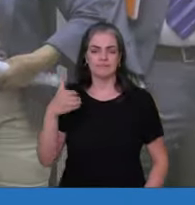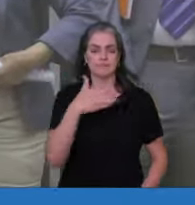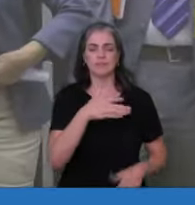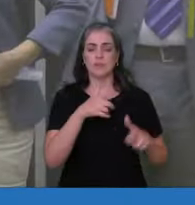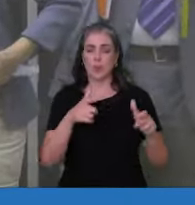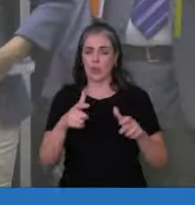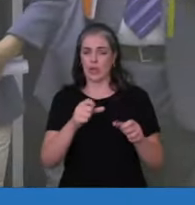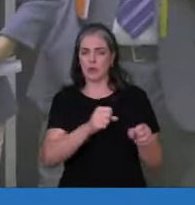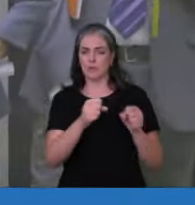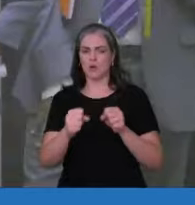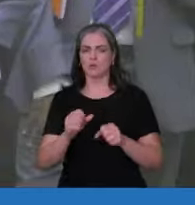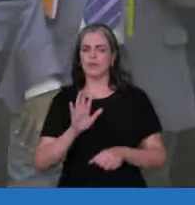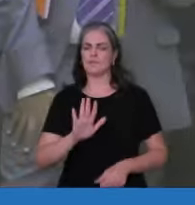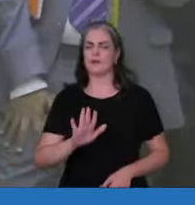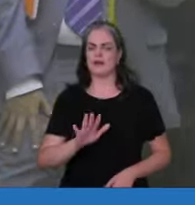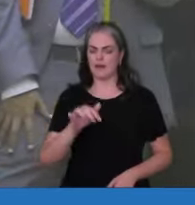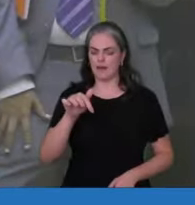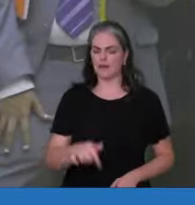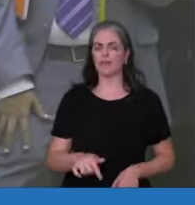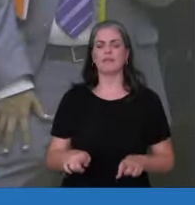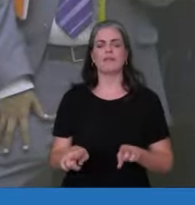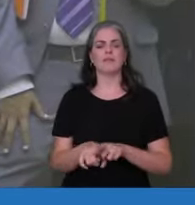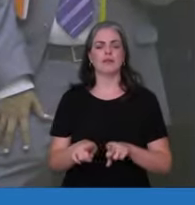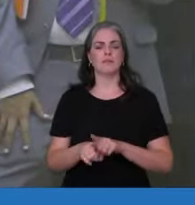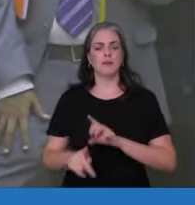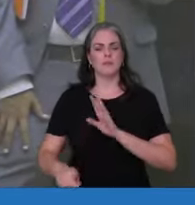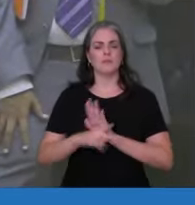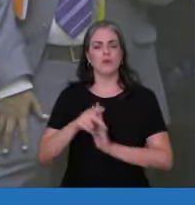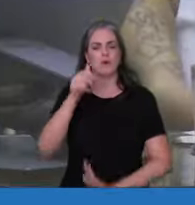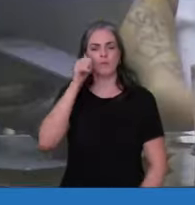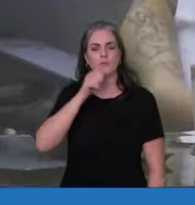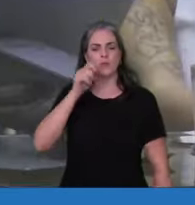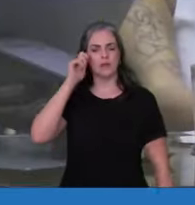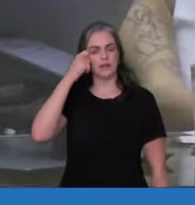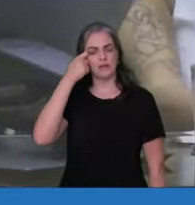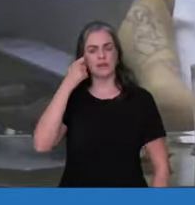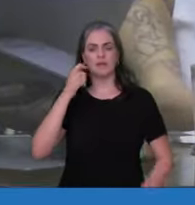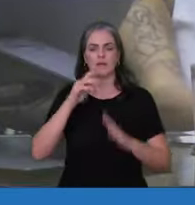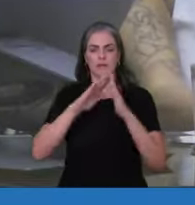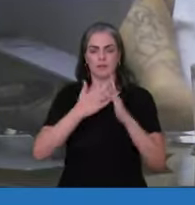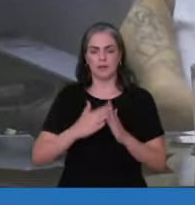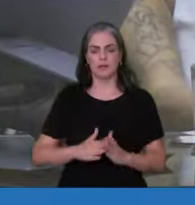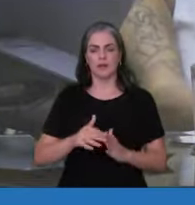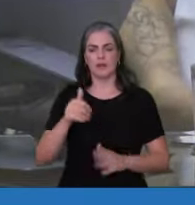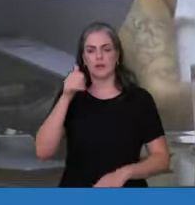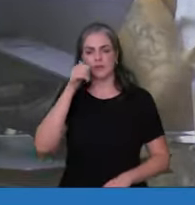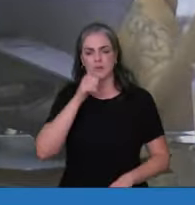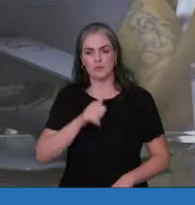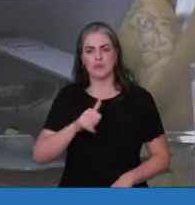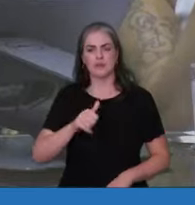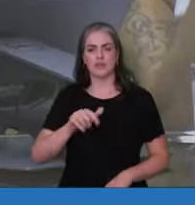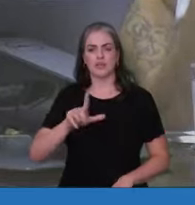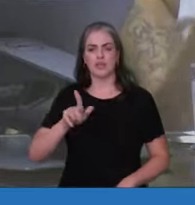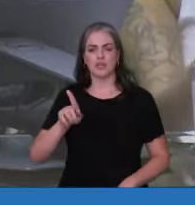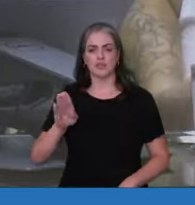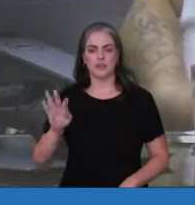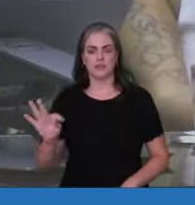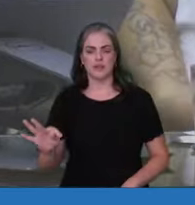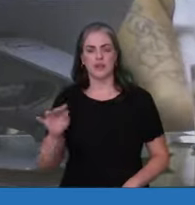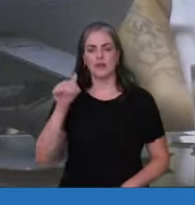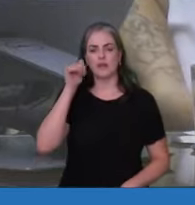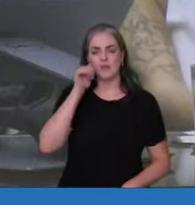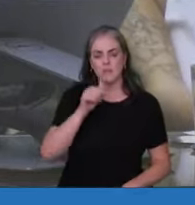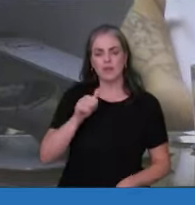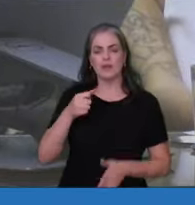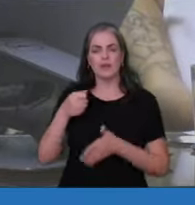que aqui também é o espaço das mulheres negras, periféricas, das mulheres LGBT, das mulheres que